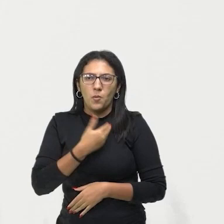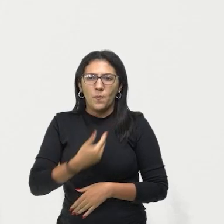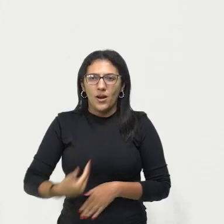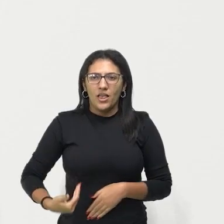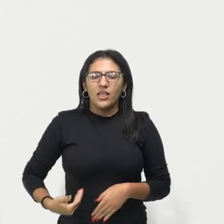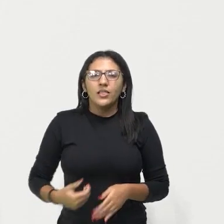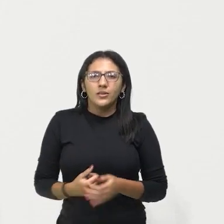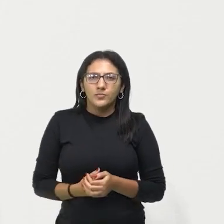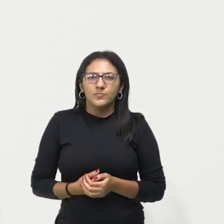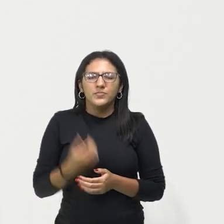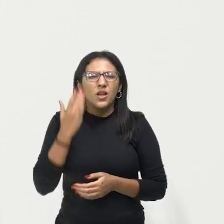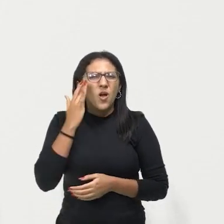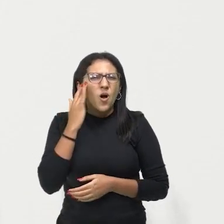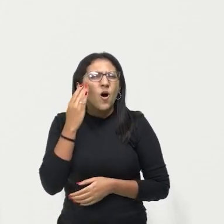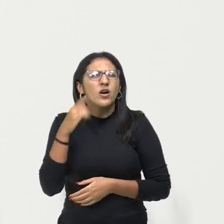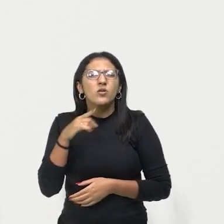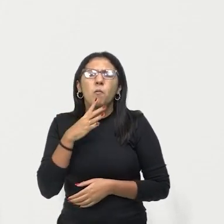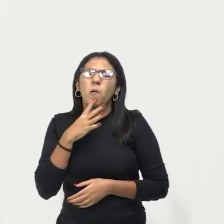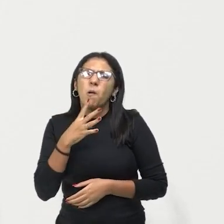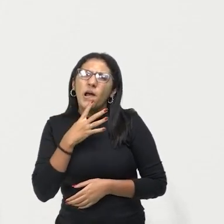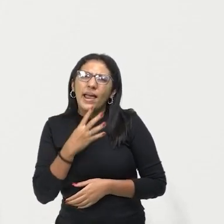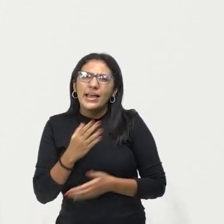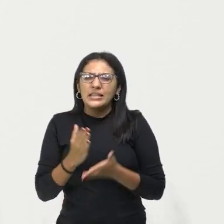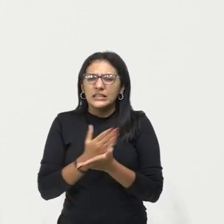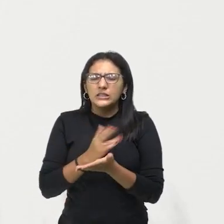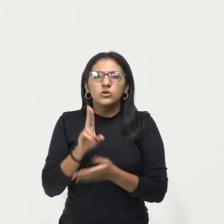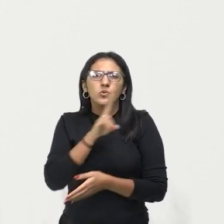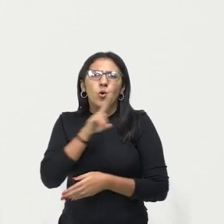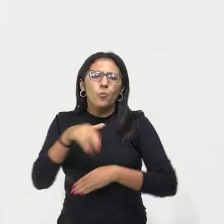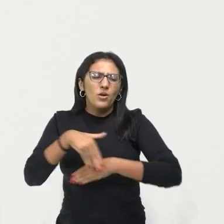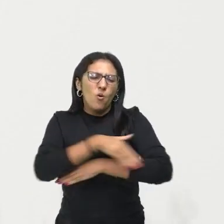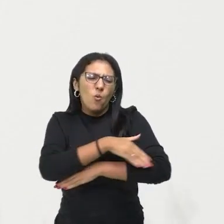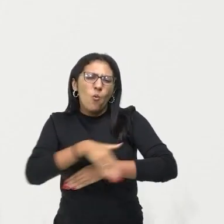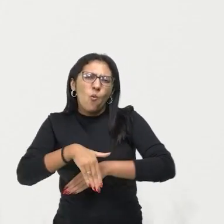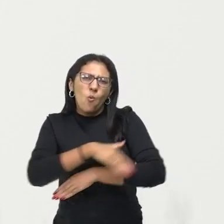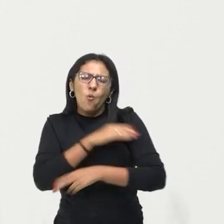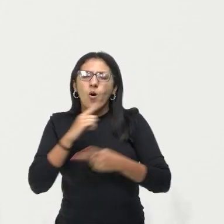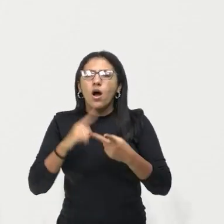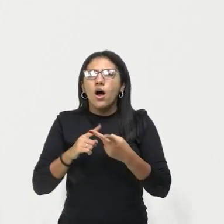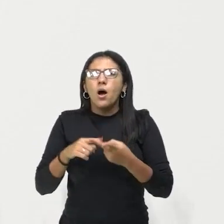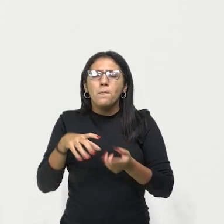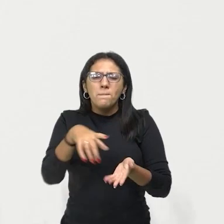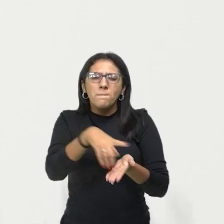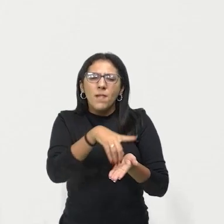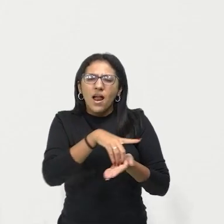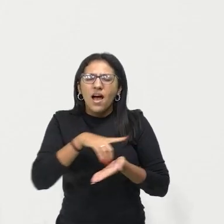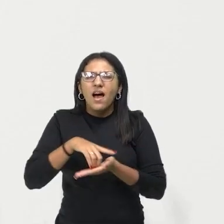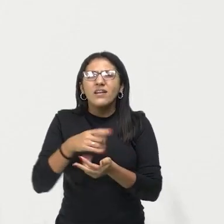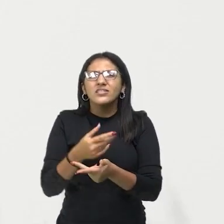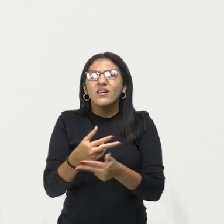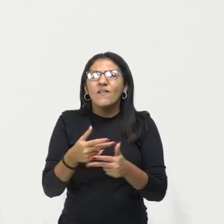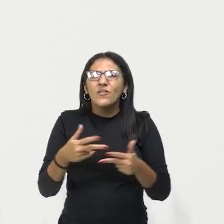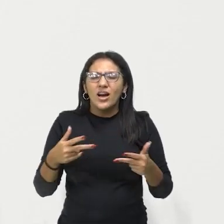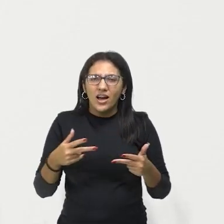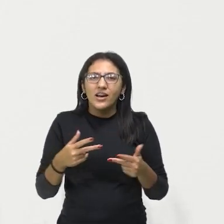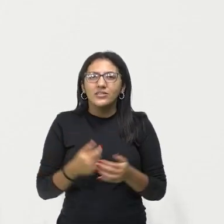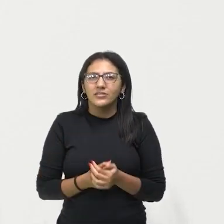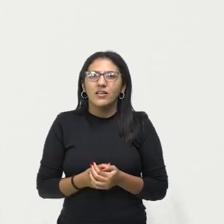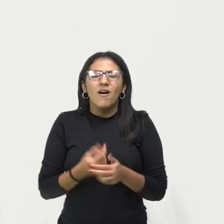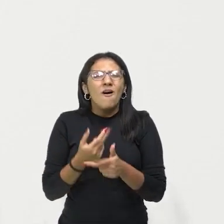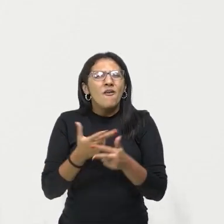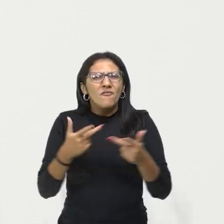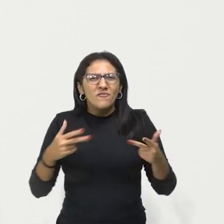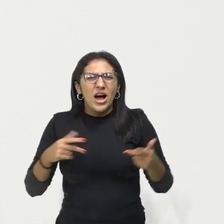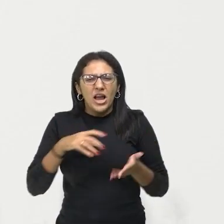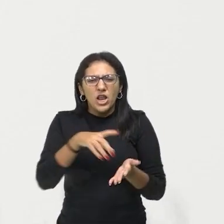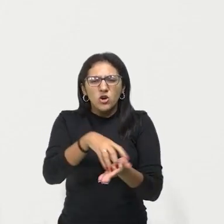você deve conhecer Getúlio Vargas de algum nome de rua, nome de praça na sua cidade. Toda cidade no Brasil tem